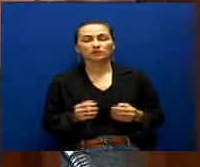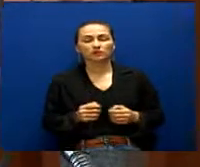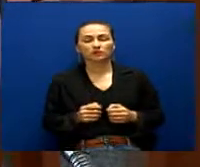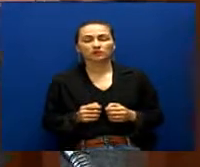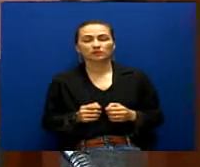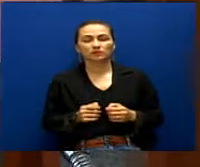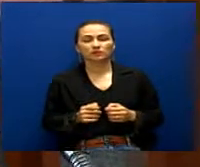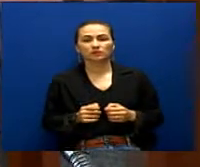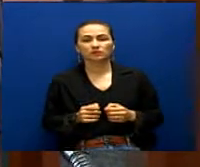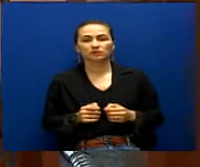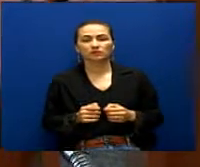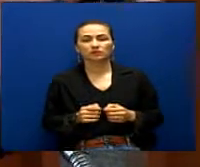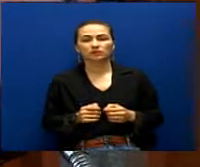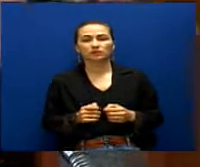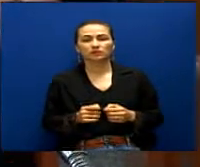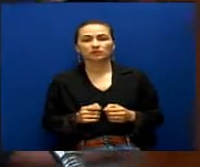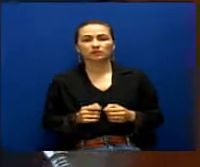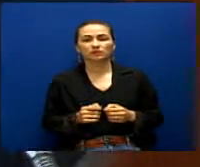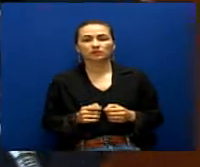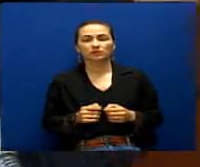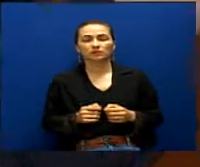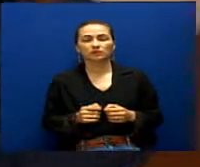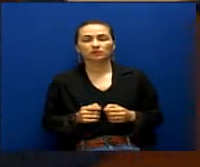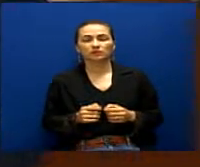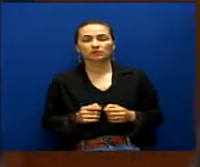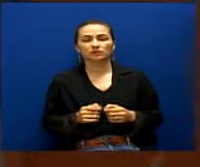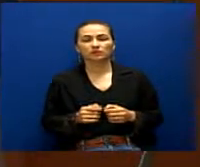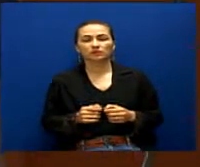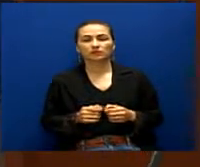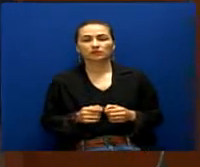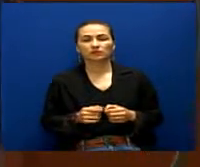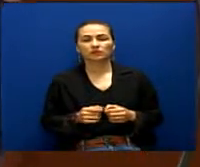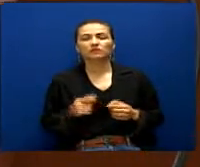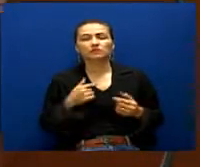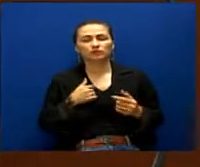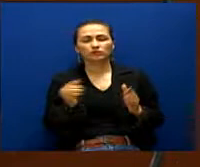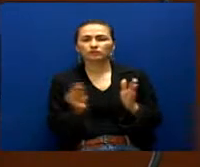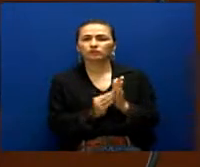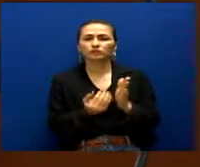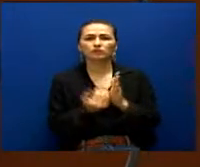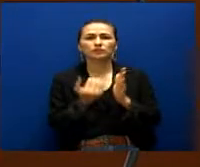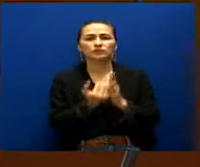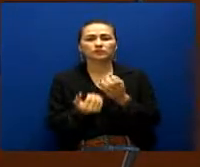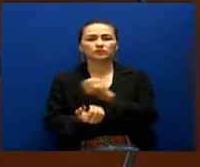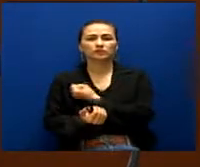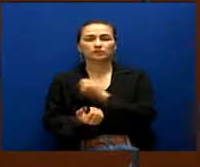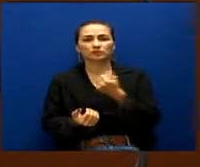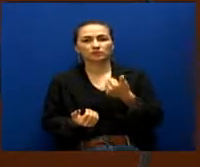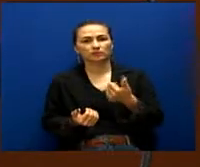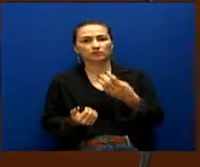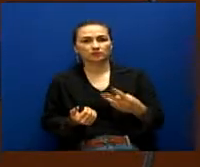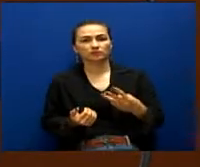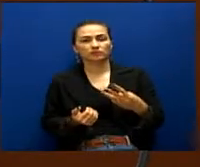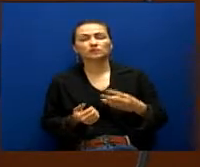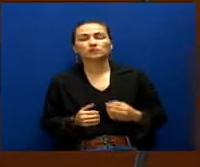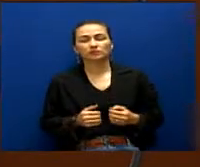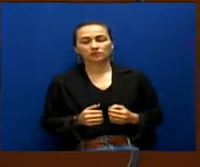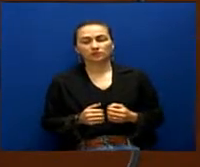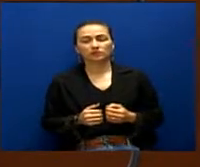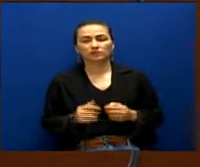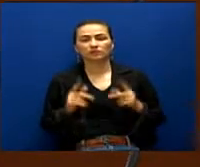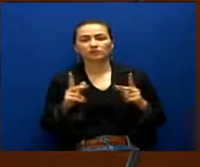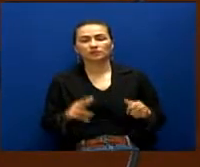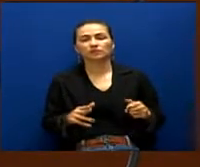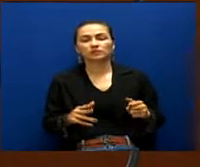comissão no sentido de que eu tenho a emenda 13, que é igualzinha